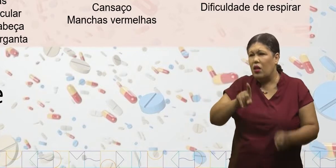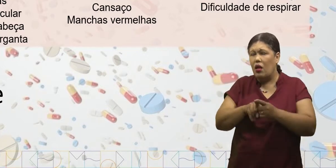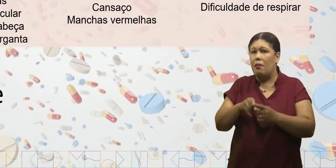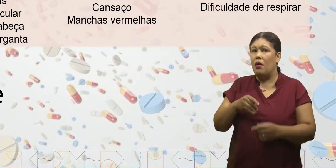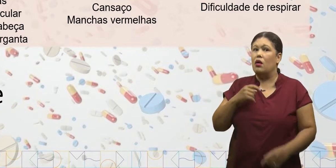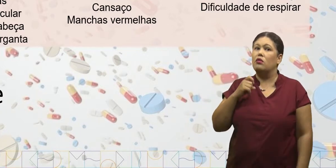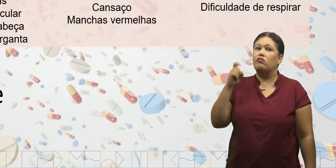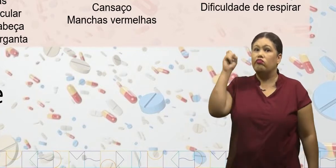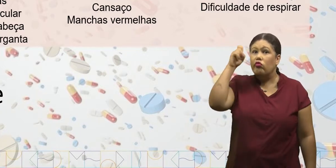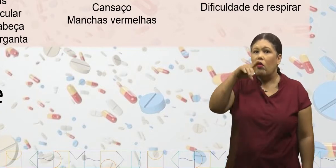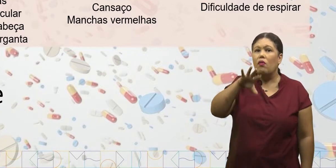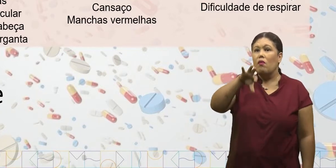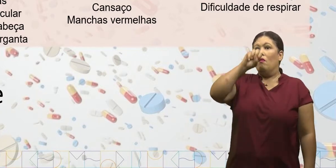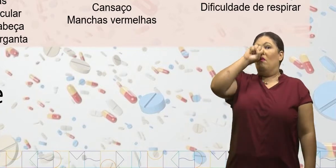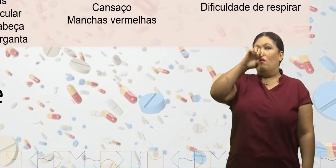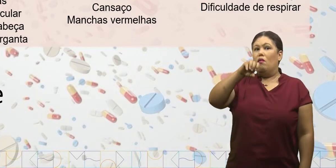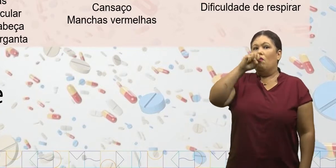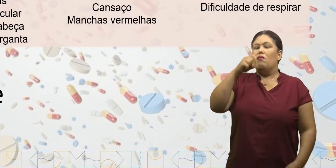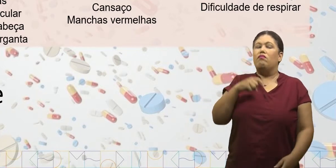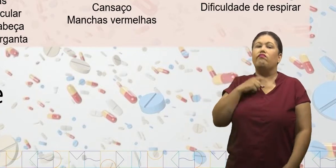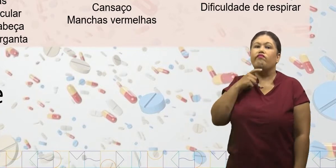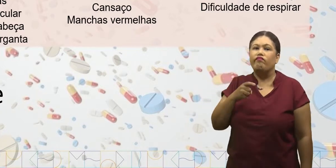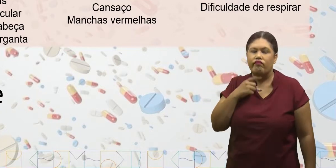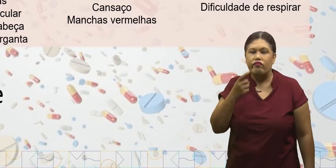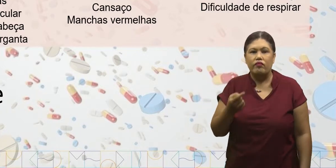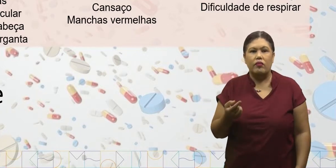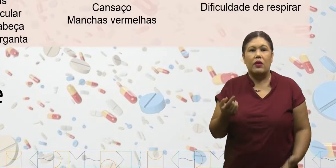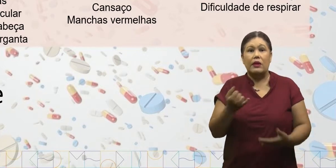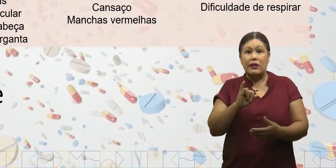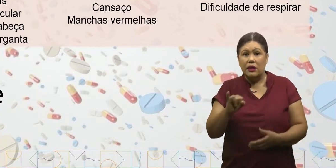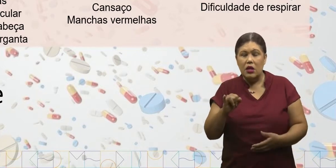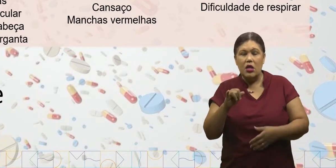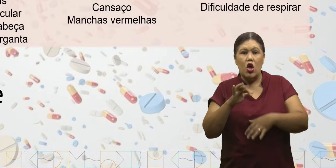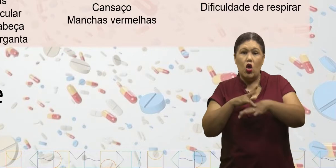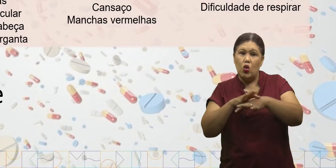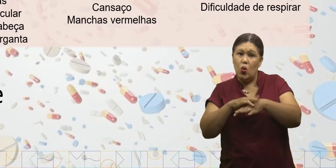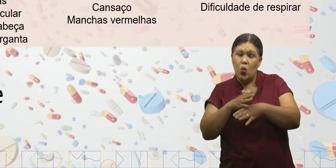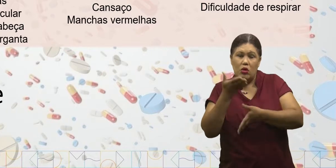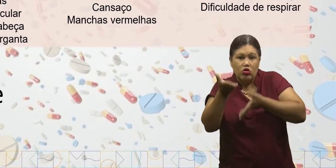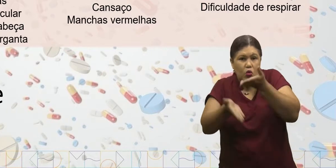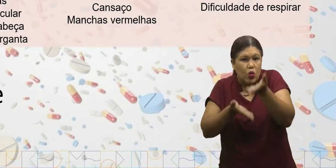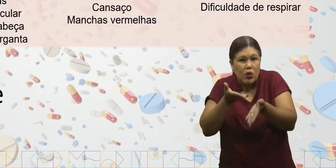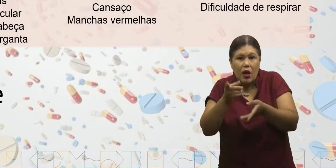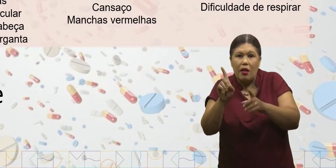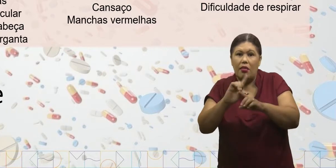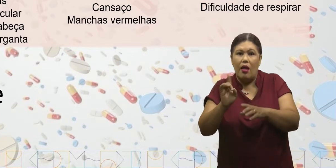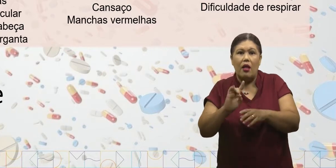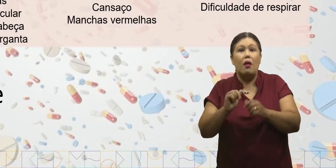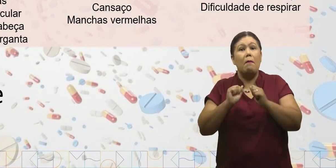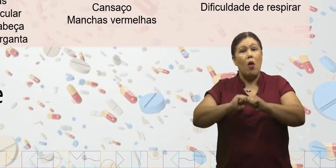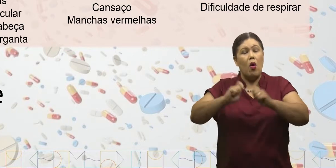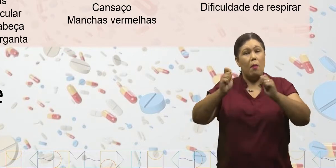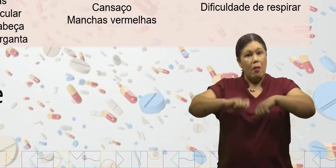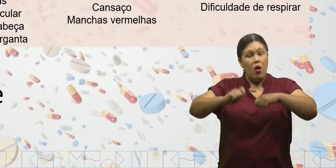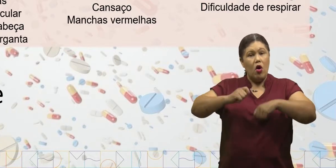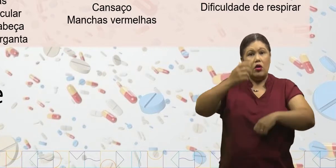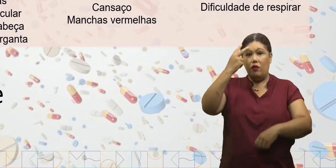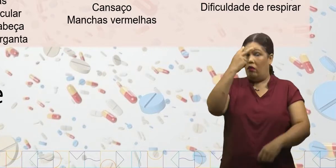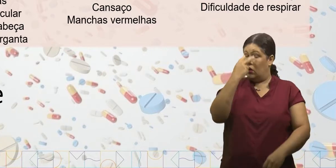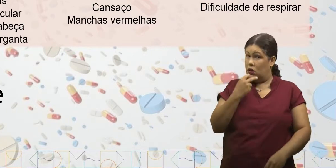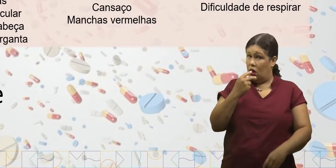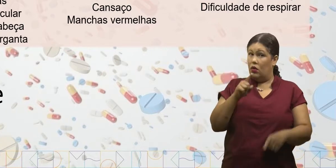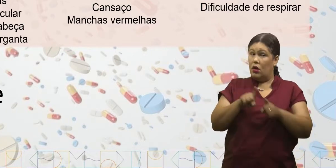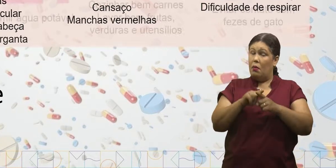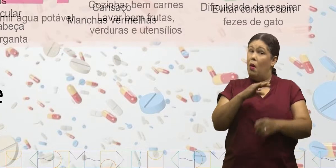de respirar. Em casos extremos, quando a doença não é tratada, pode levar à cegueira e até